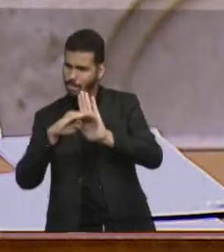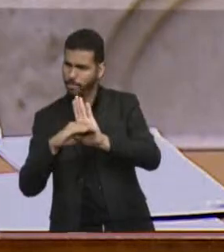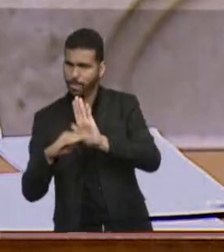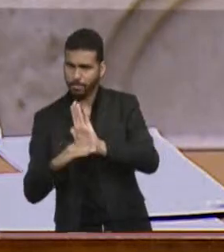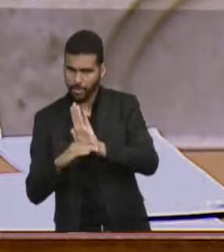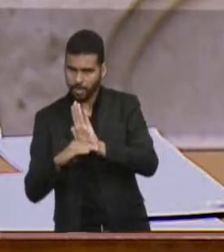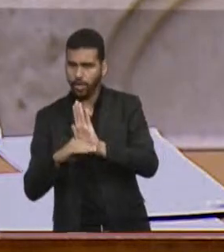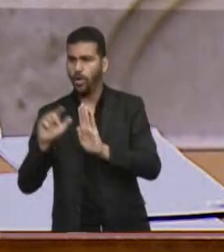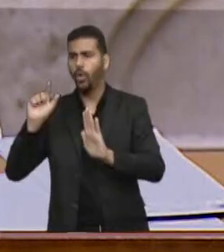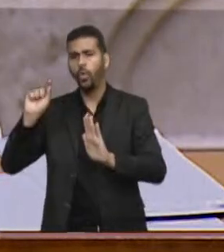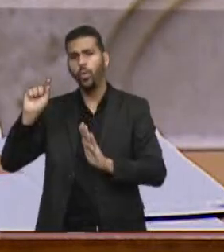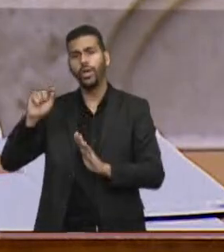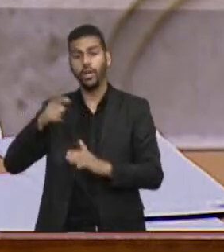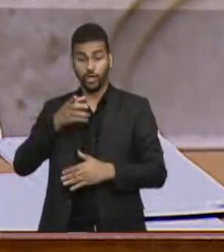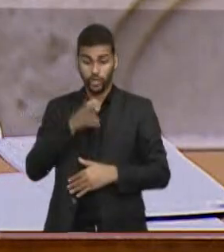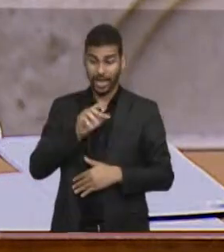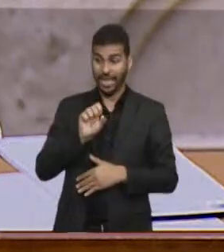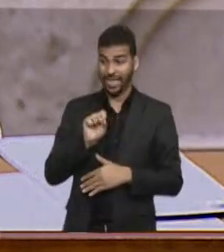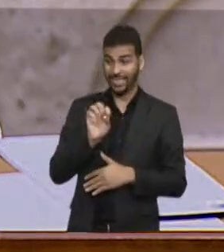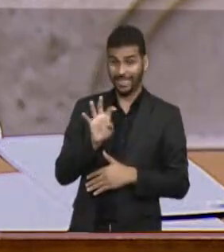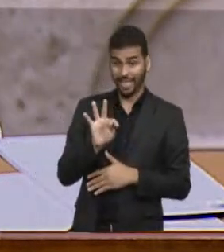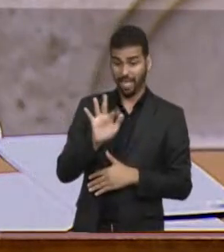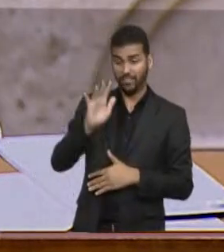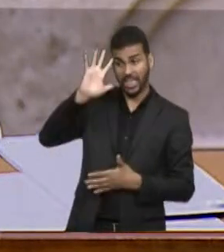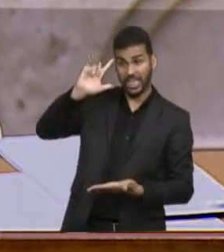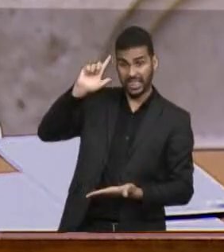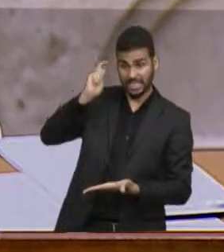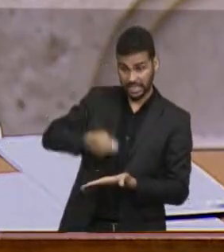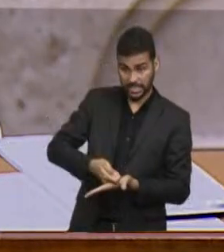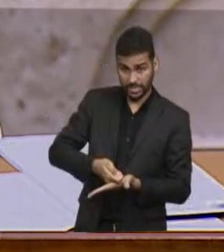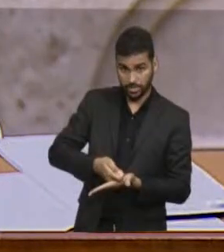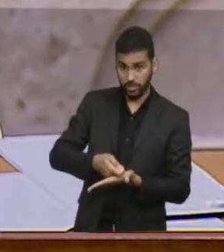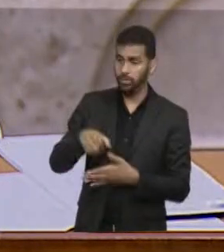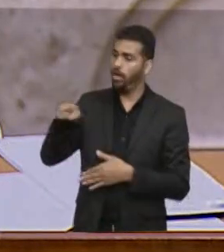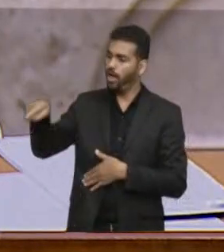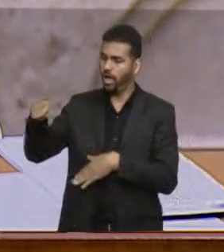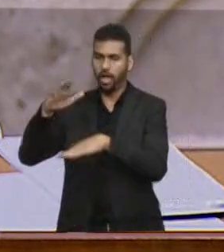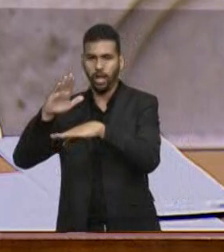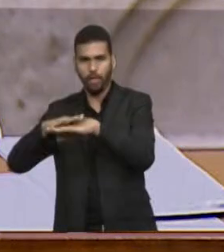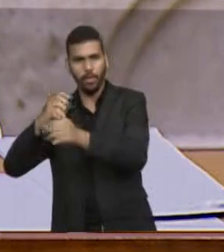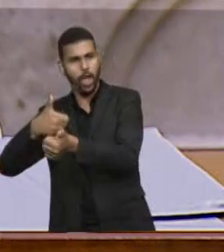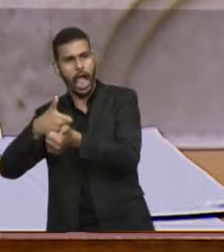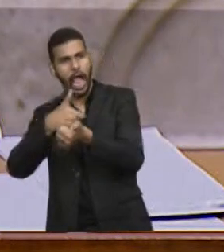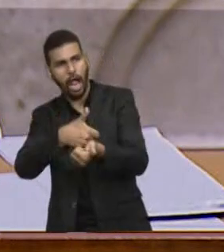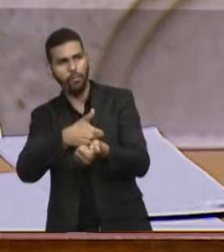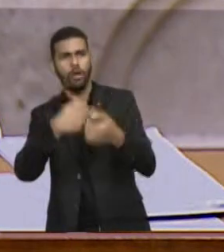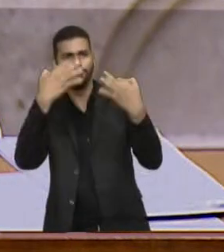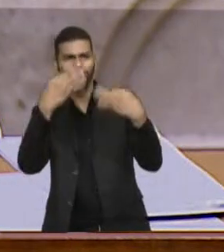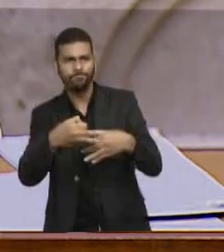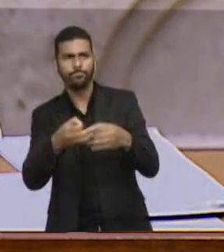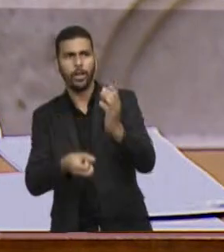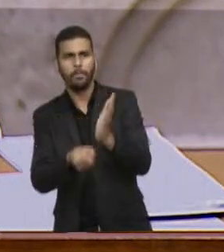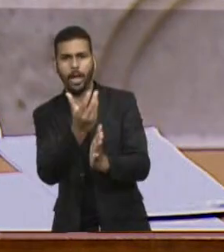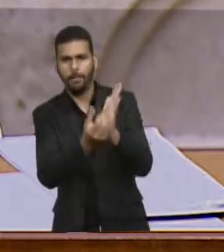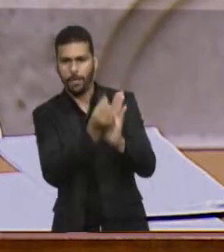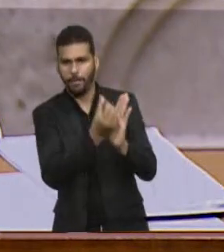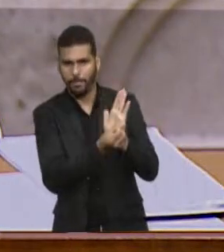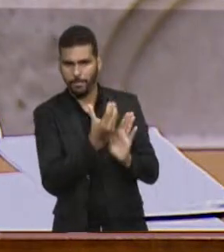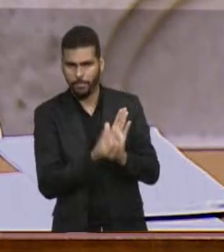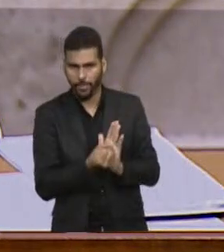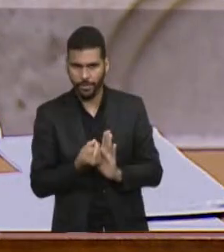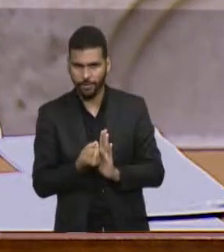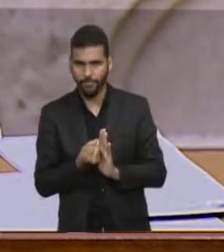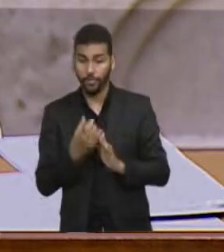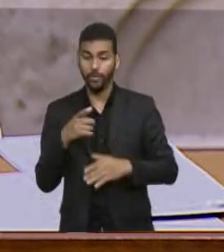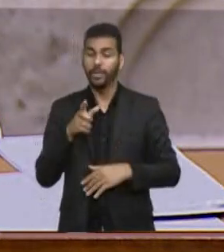o decidido pelo Supremo Tribunal Federal se tivesse efetividade porque uma coisa é nós decidirmos